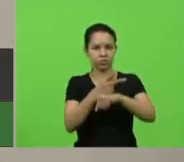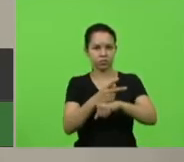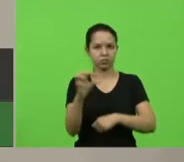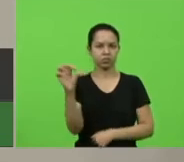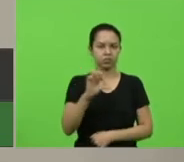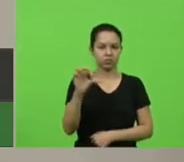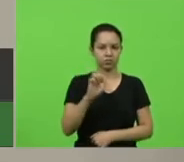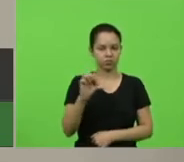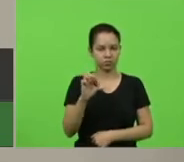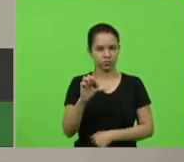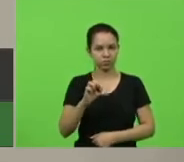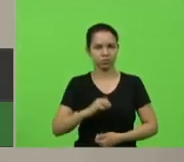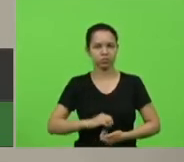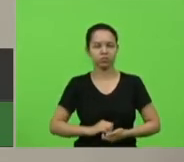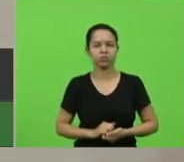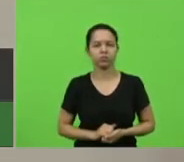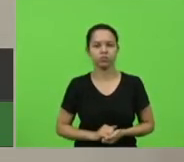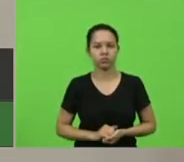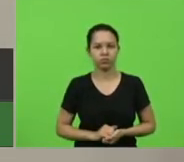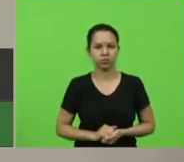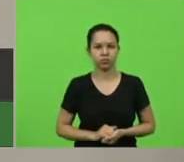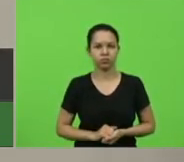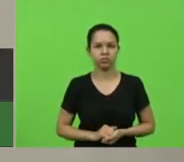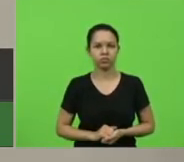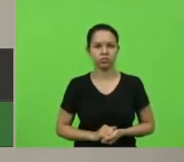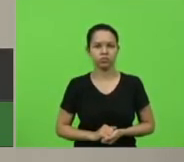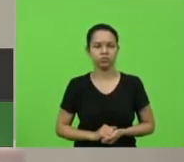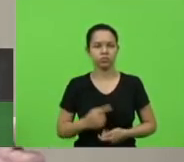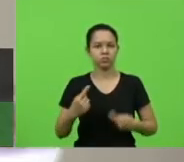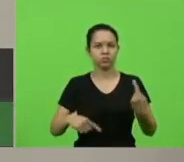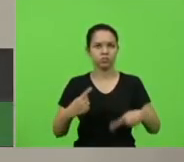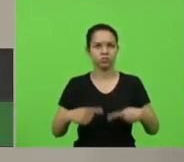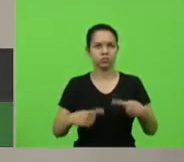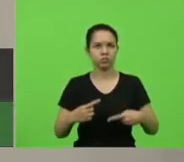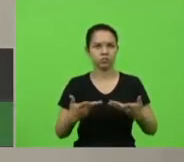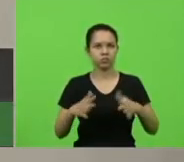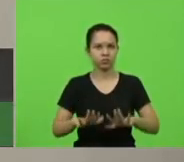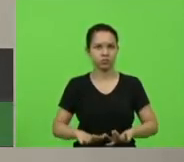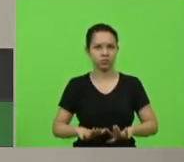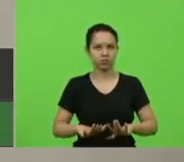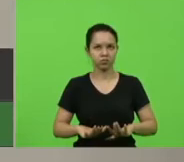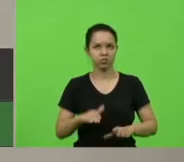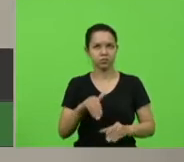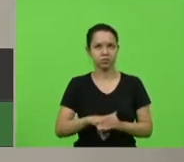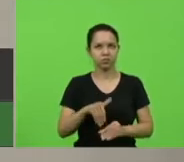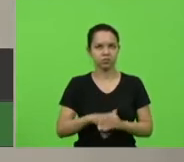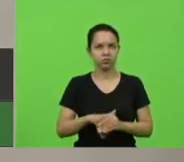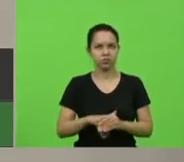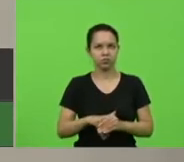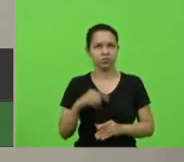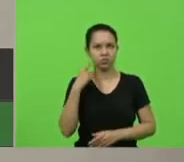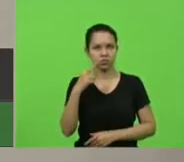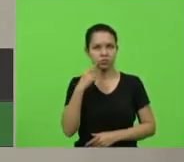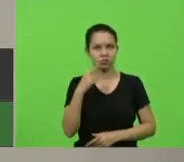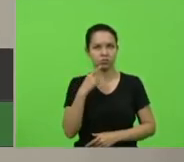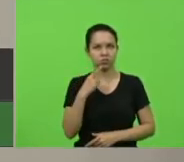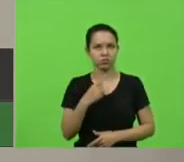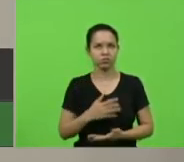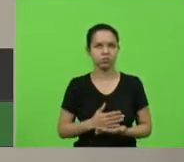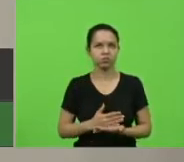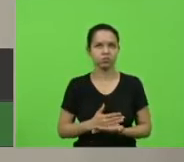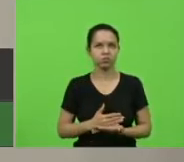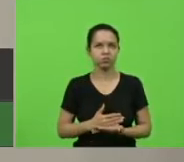do prêmio Great Place to Work. Em discussão, não havendo quem queira discutir, é em votação. Deputados que aprovam permaneçam como se